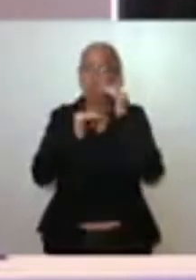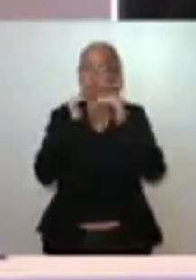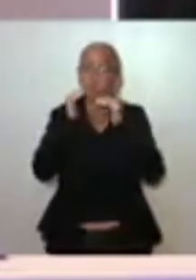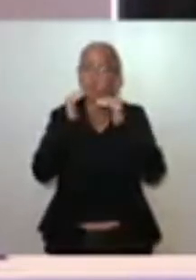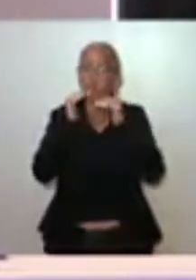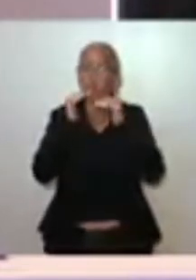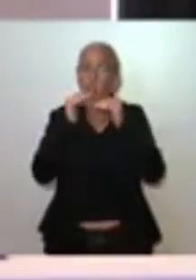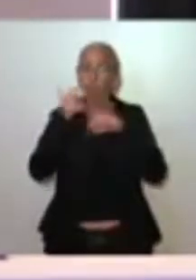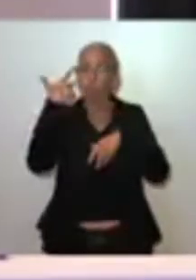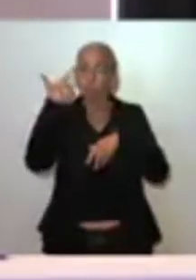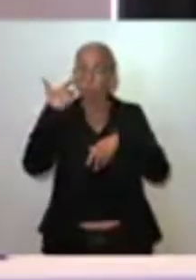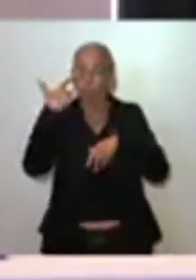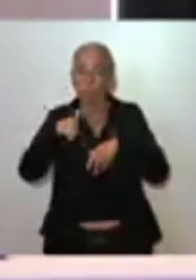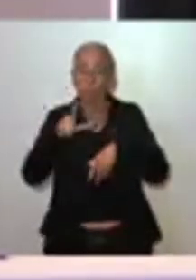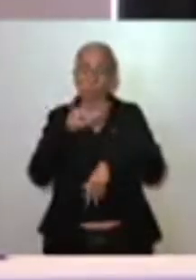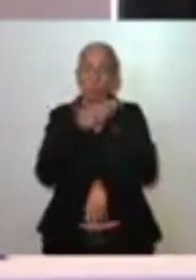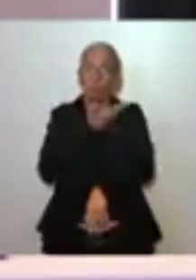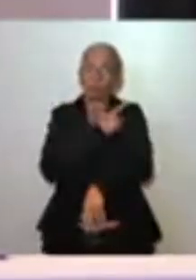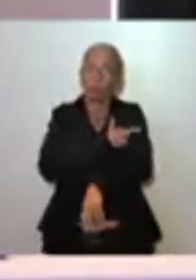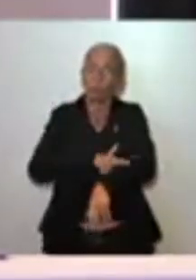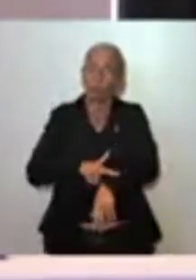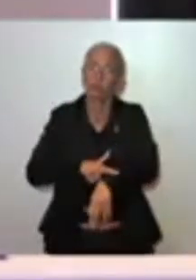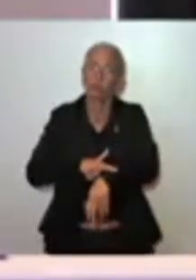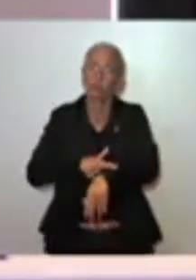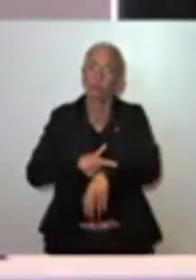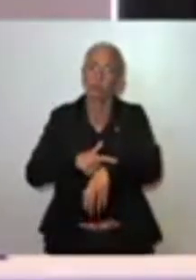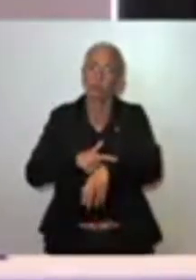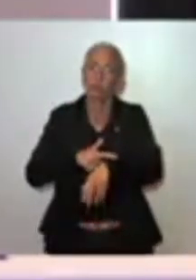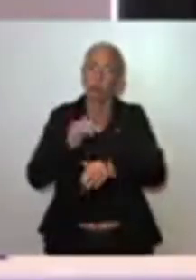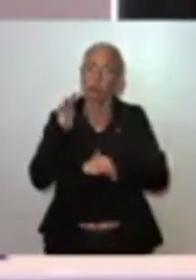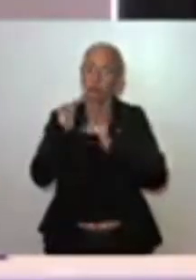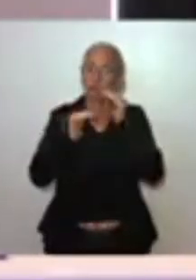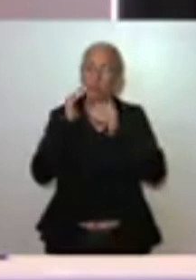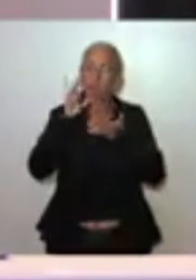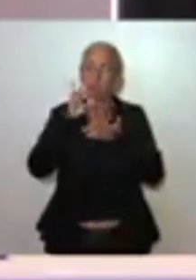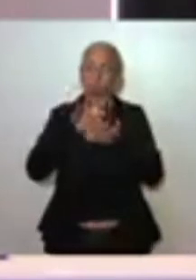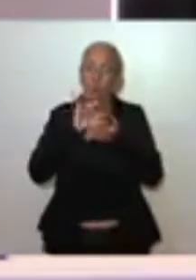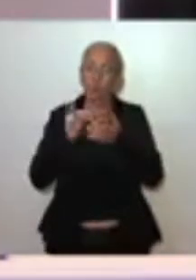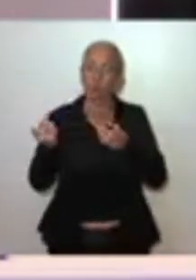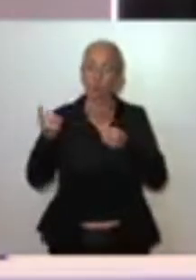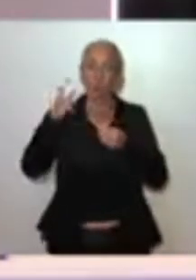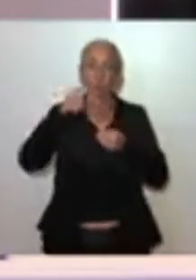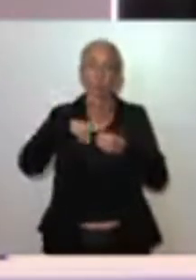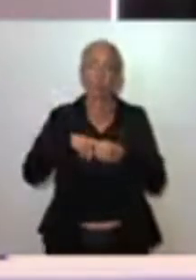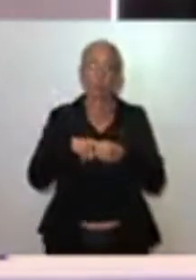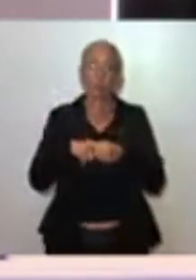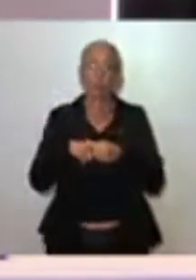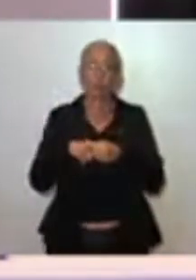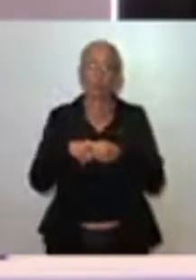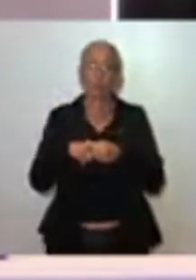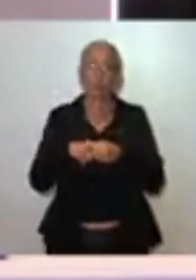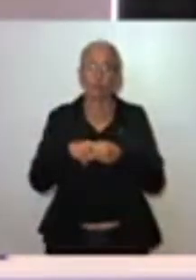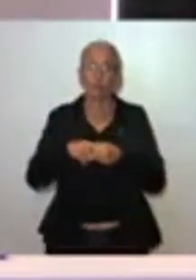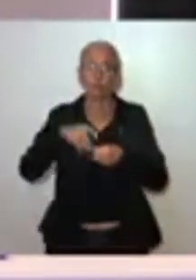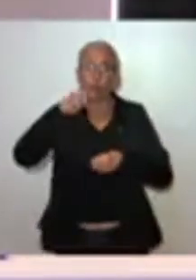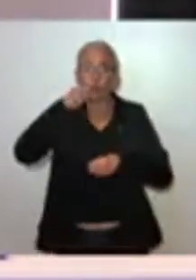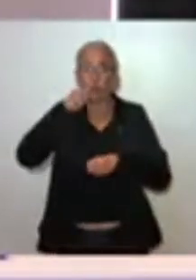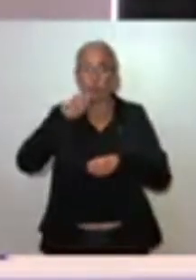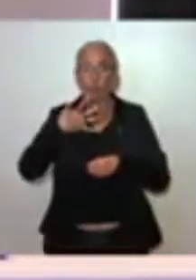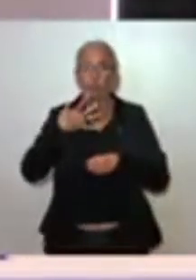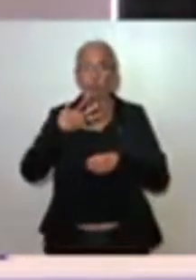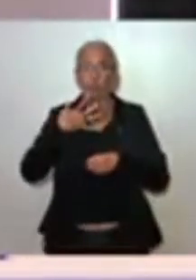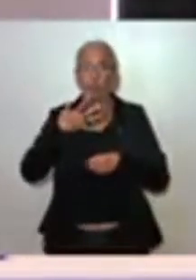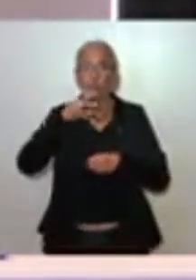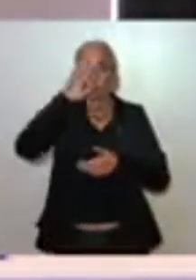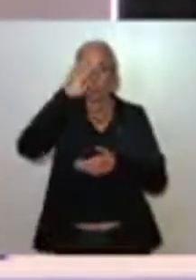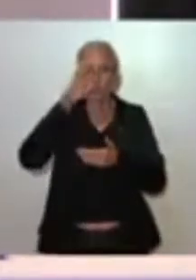Reeducação para a linguagem ser um pouco mais civilizada e para verdade voltar a ser o requisito de